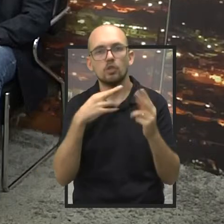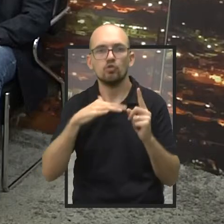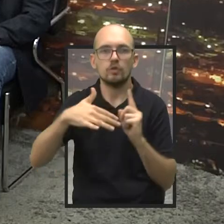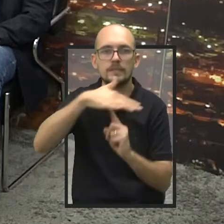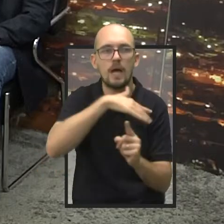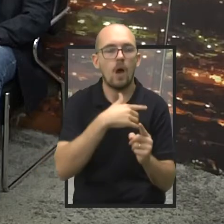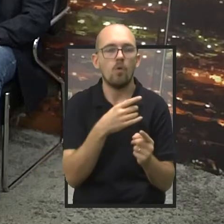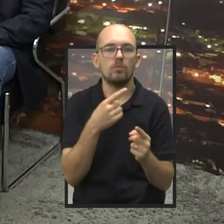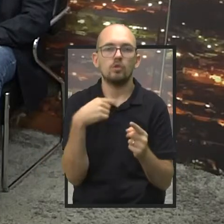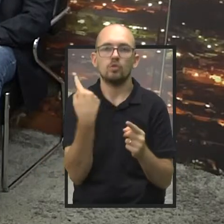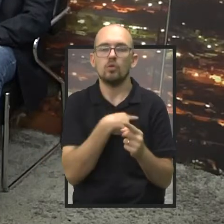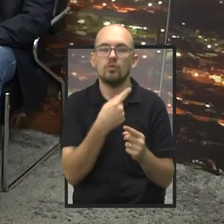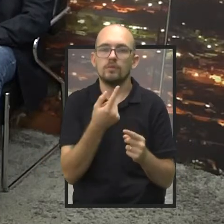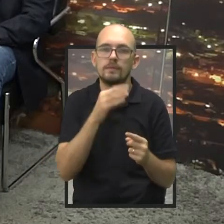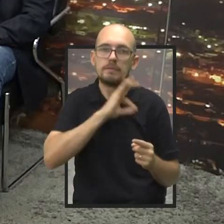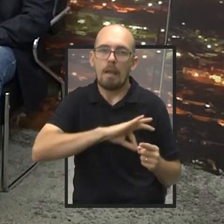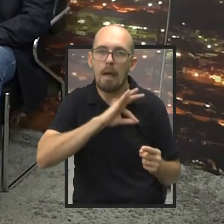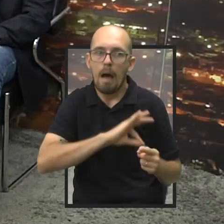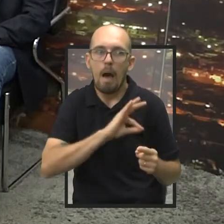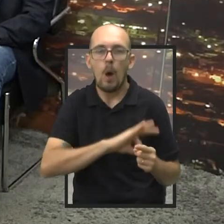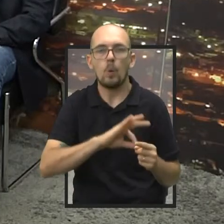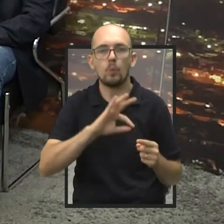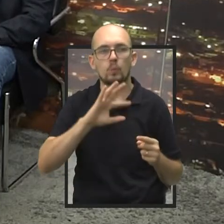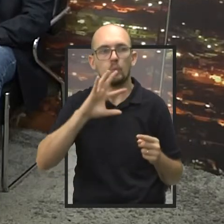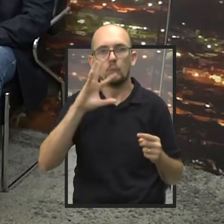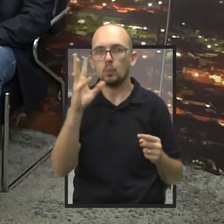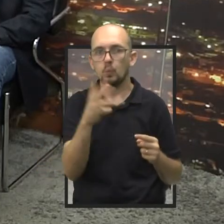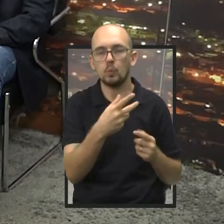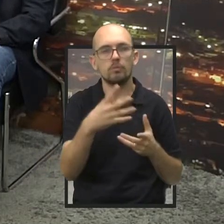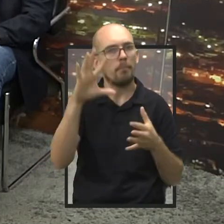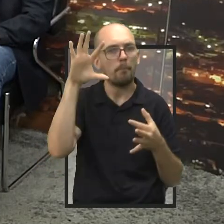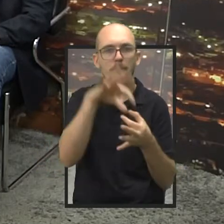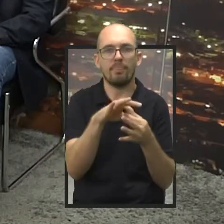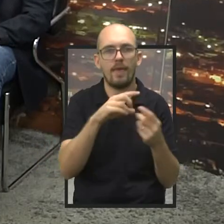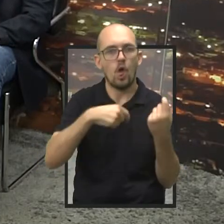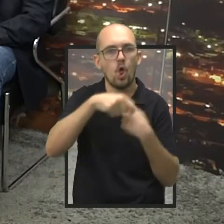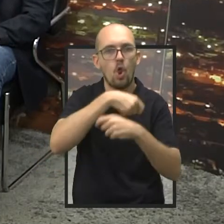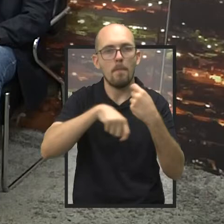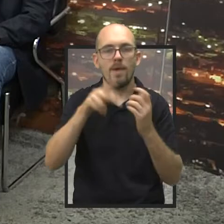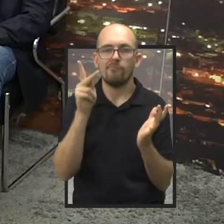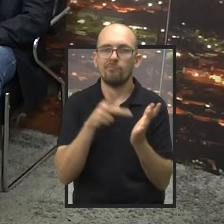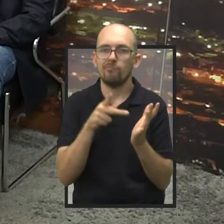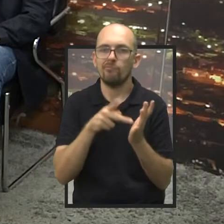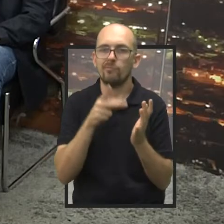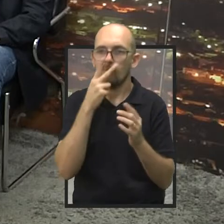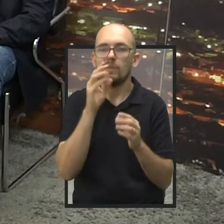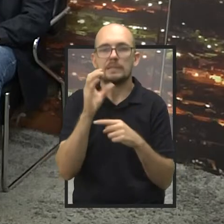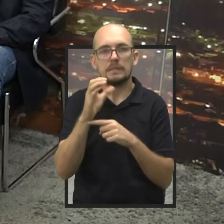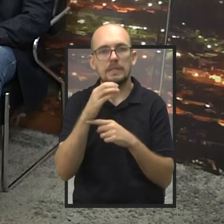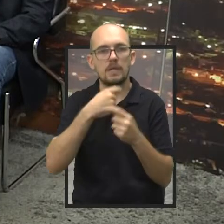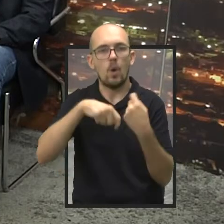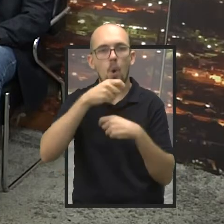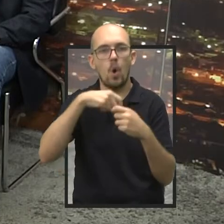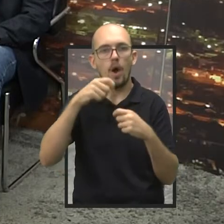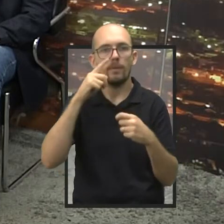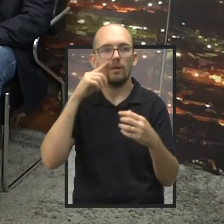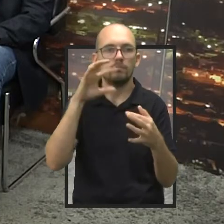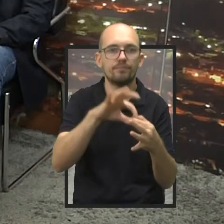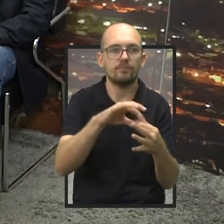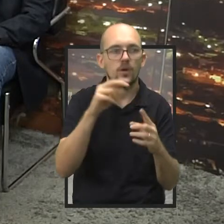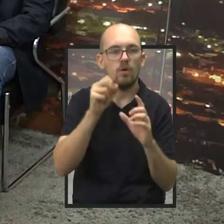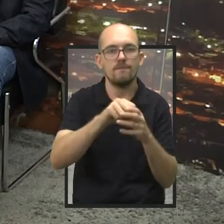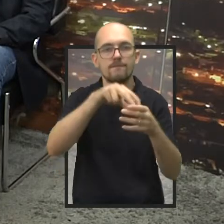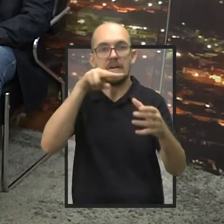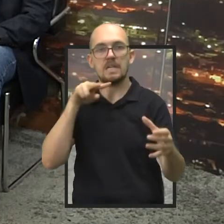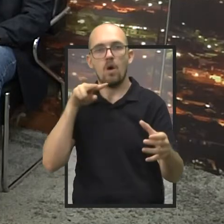consumo, o nosso orçamento, os salários das famílias. Então tudo isso realmente faz com que as ciências econômicas tenha essa